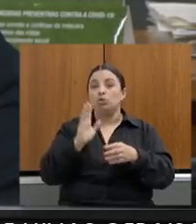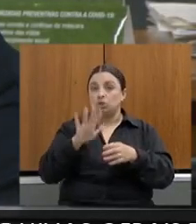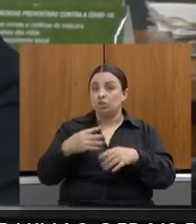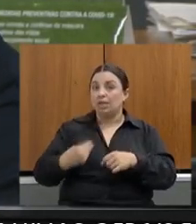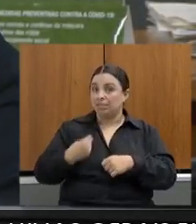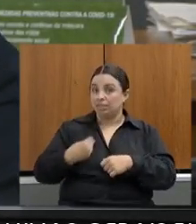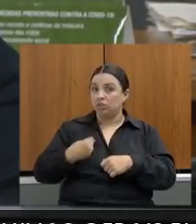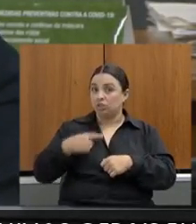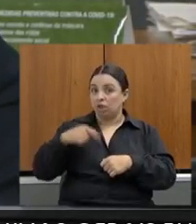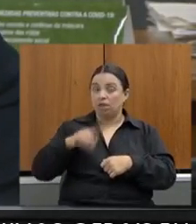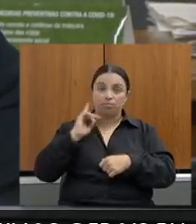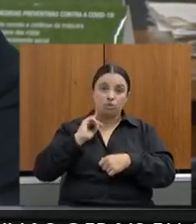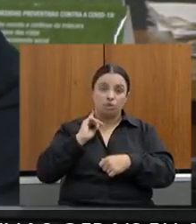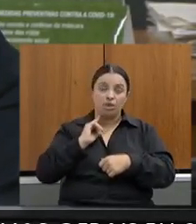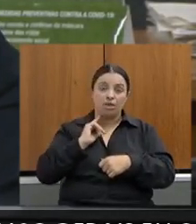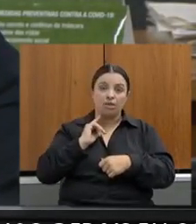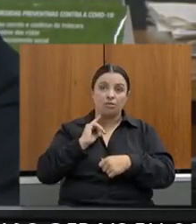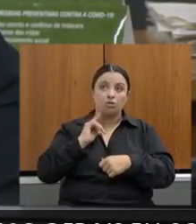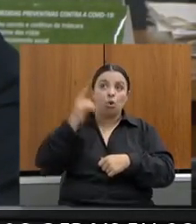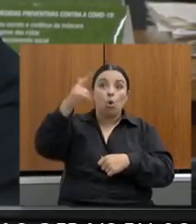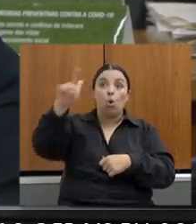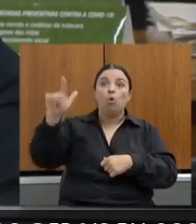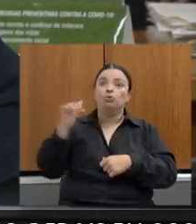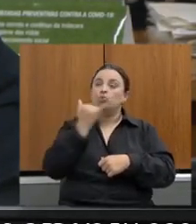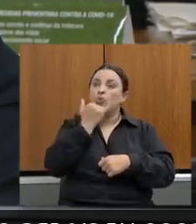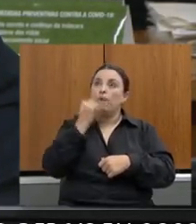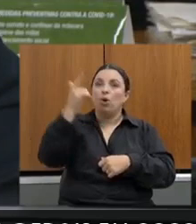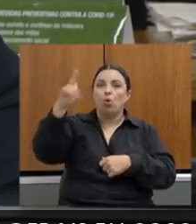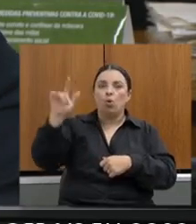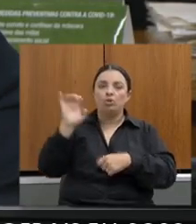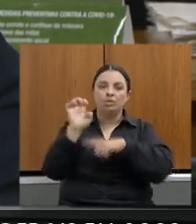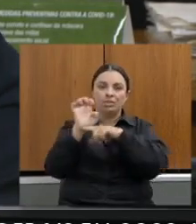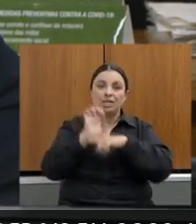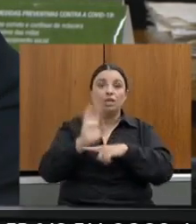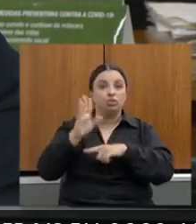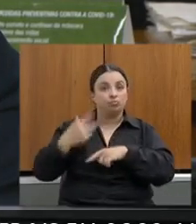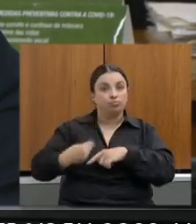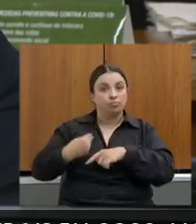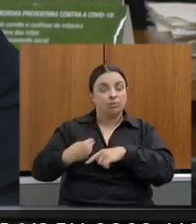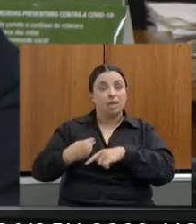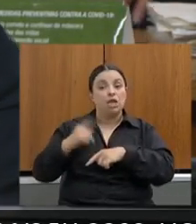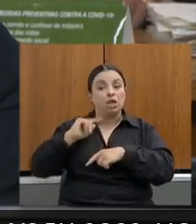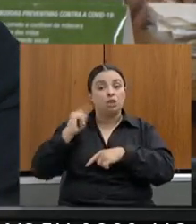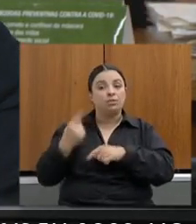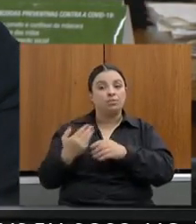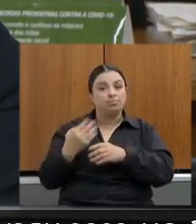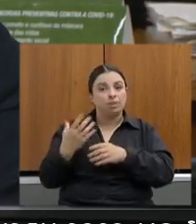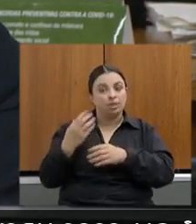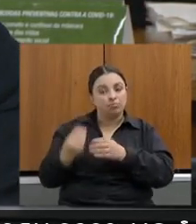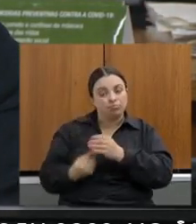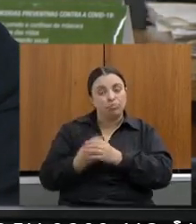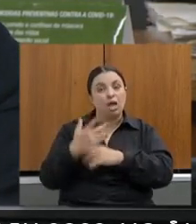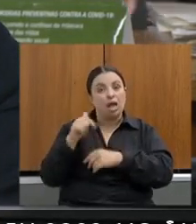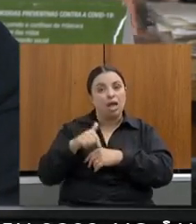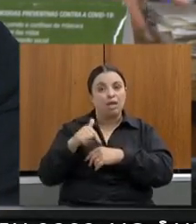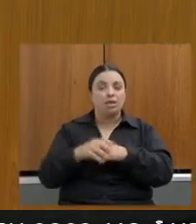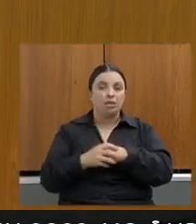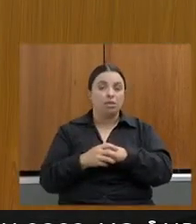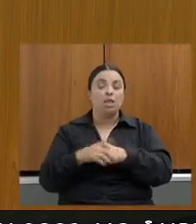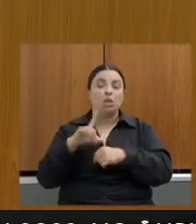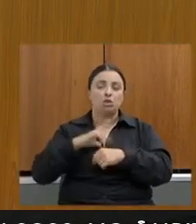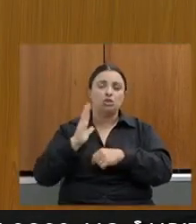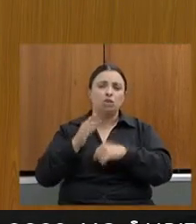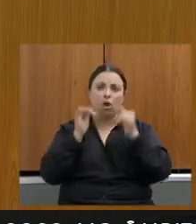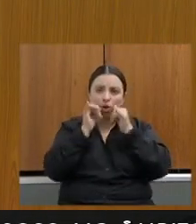e a gente desde o começo queria implantar aqui e já tem uma resolução já no forno para sair o recado depois e isso é muito importante é